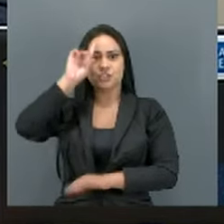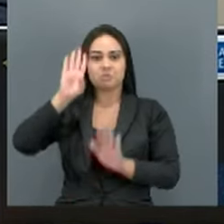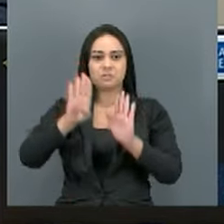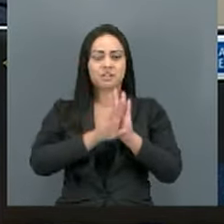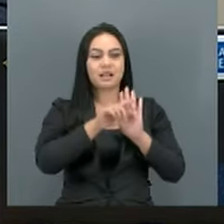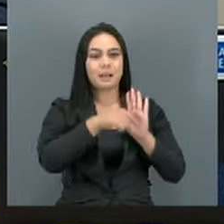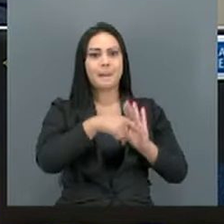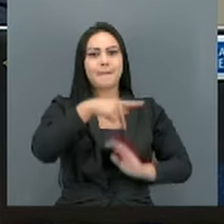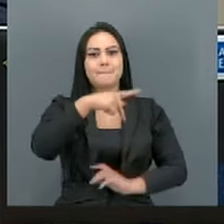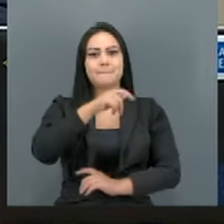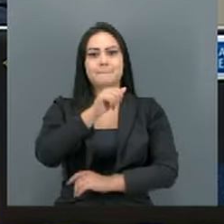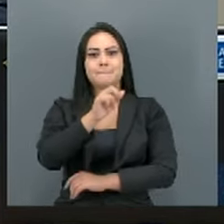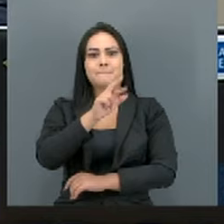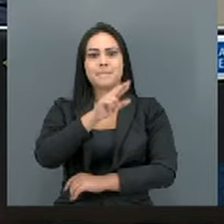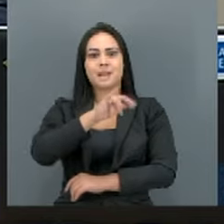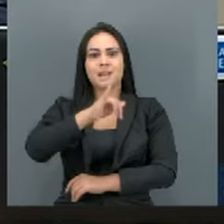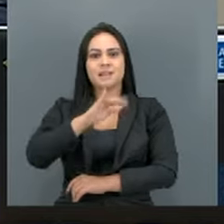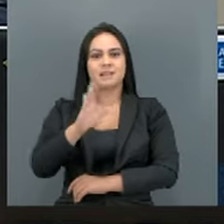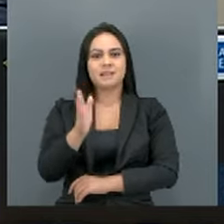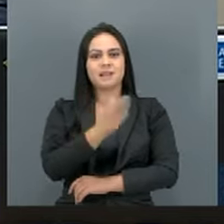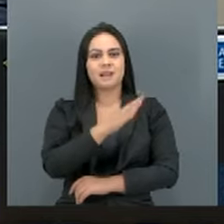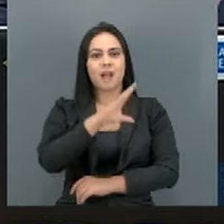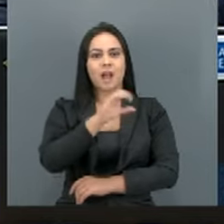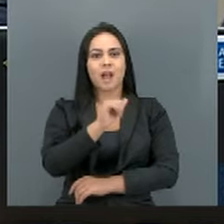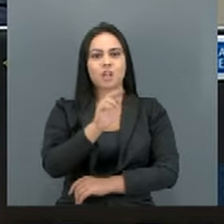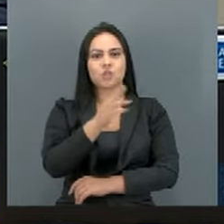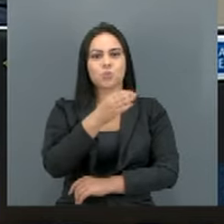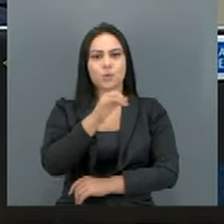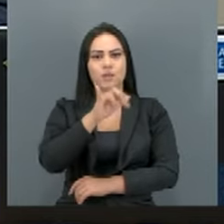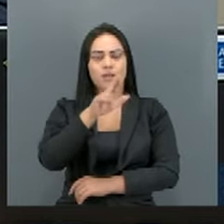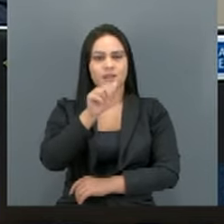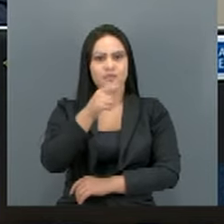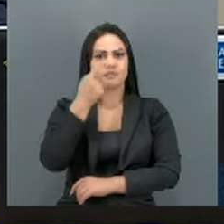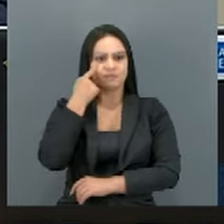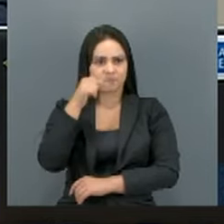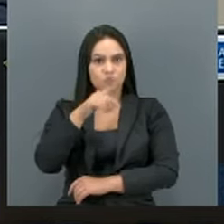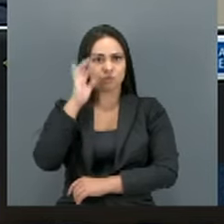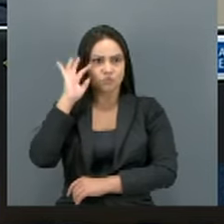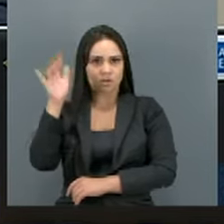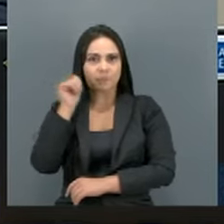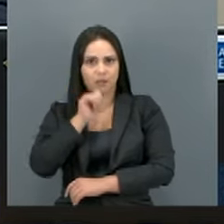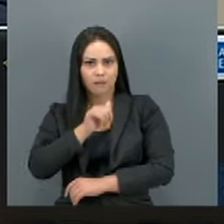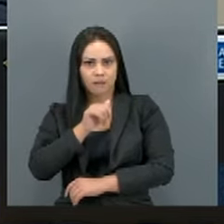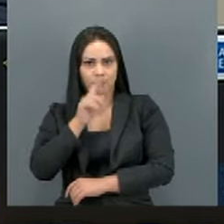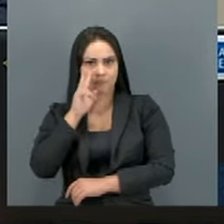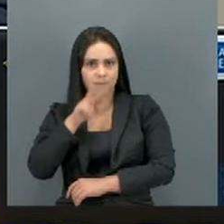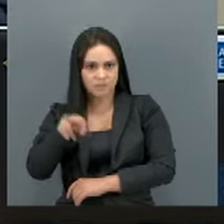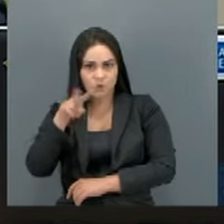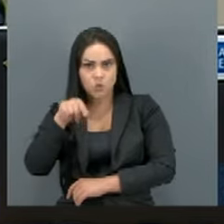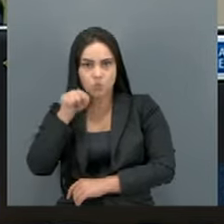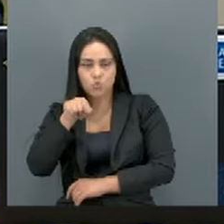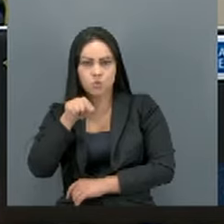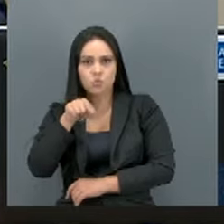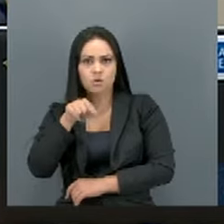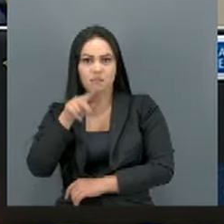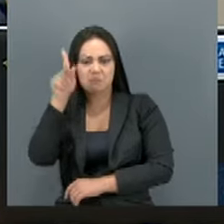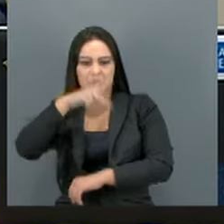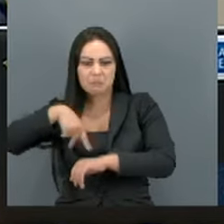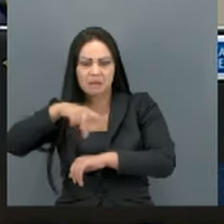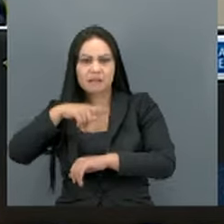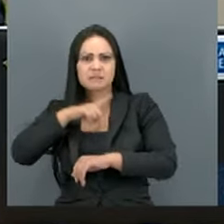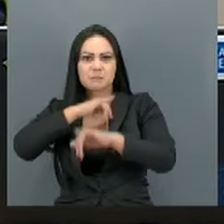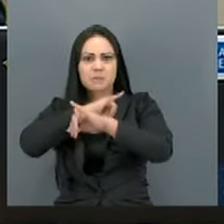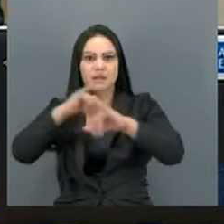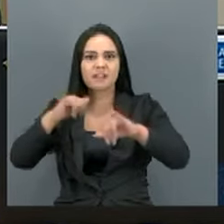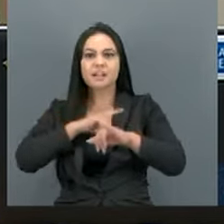Pari Cachoeira, a gente vai lembrar sempre dessa mulher. Vocês ouviram qual é o sonho da mulher? E esse país que prega que não fica com a criança